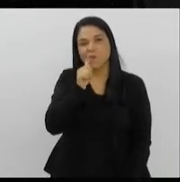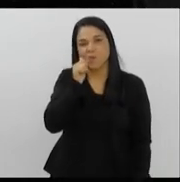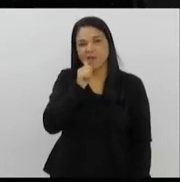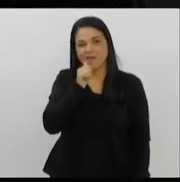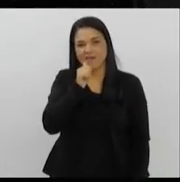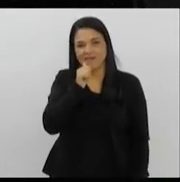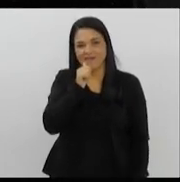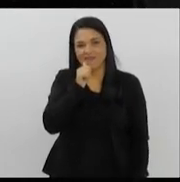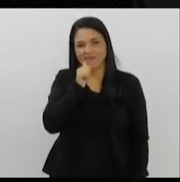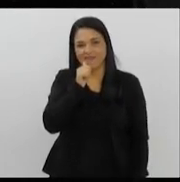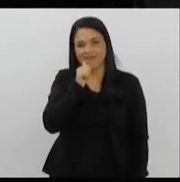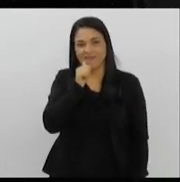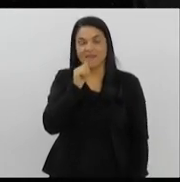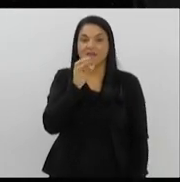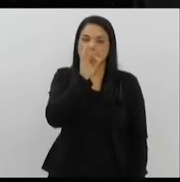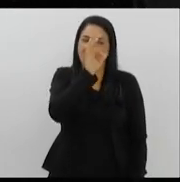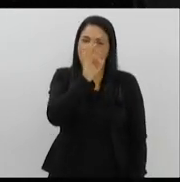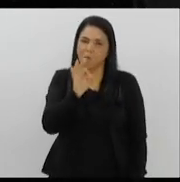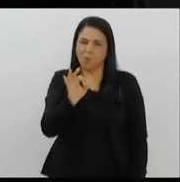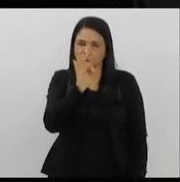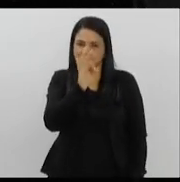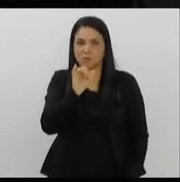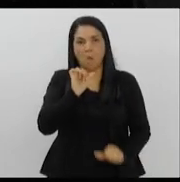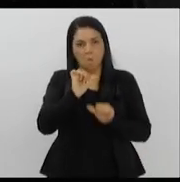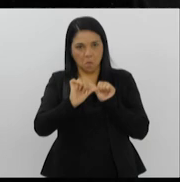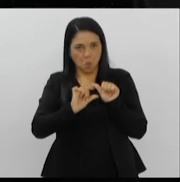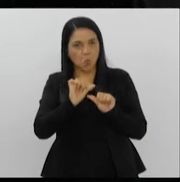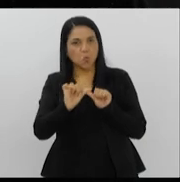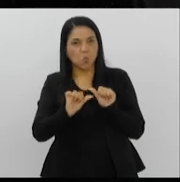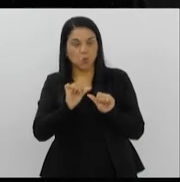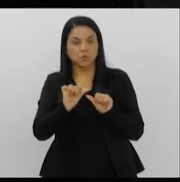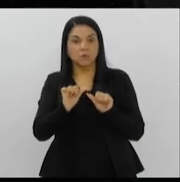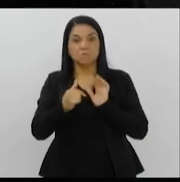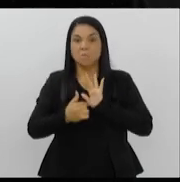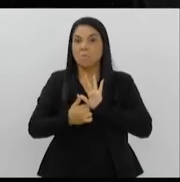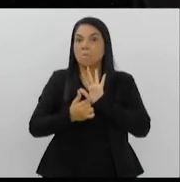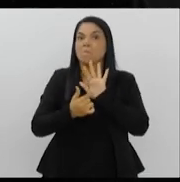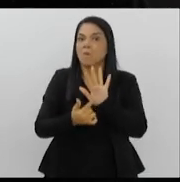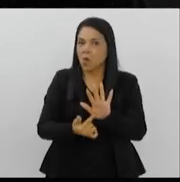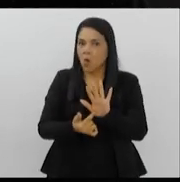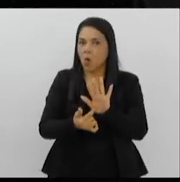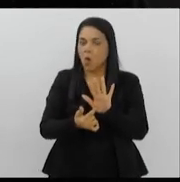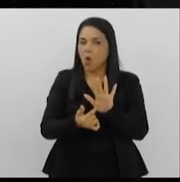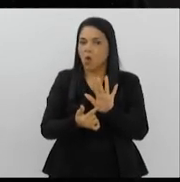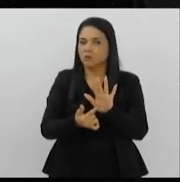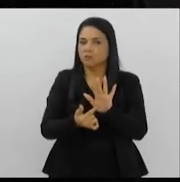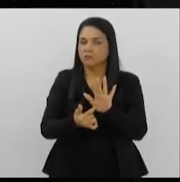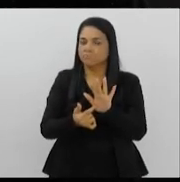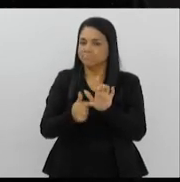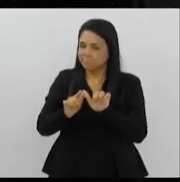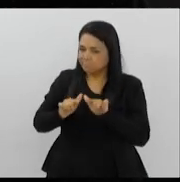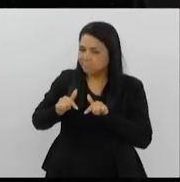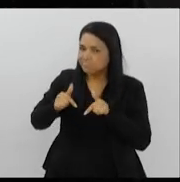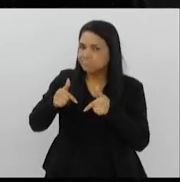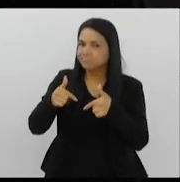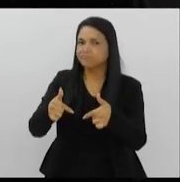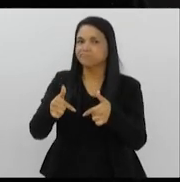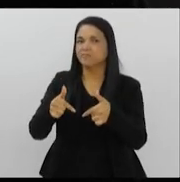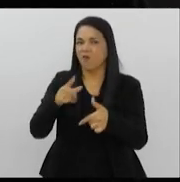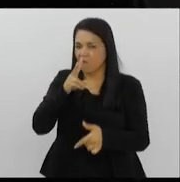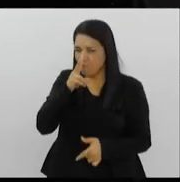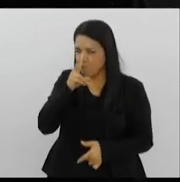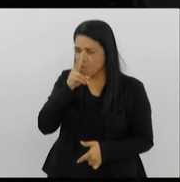Claro que esse percentual vai mudando hora a hora, mas o que mostra o desempenho muito forte